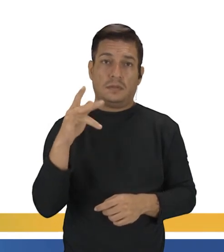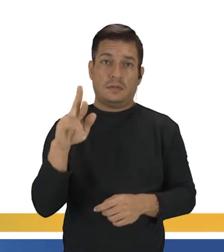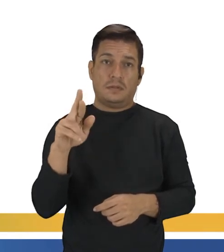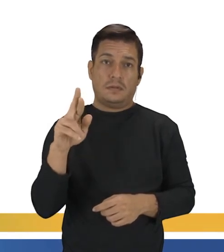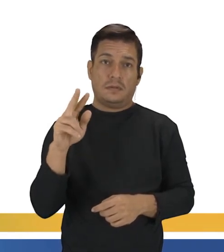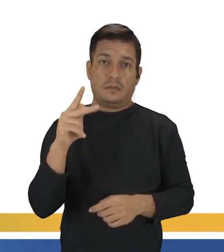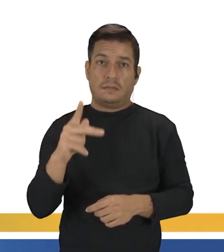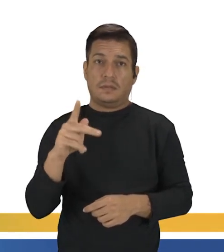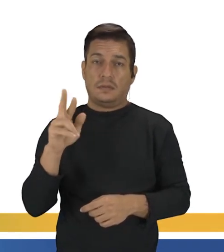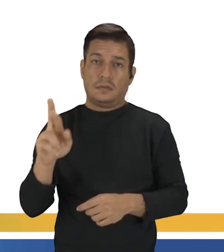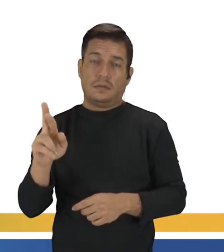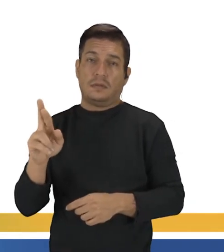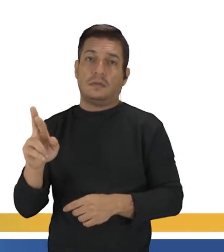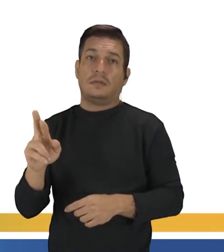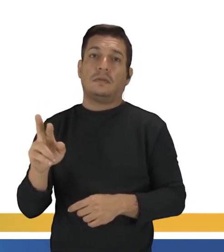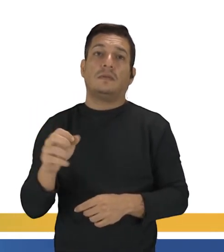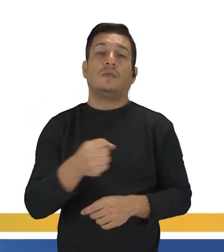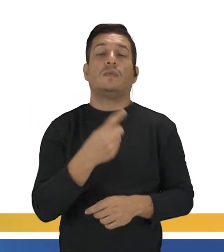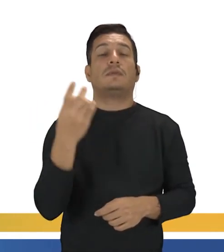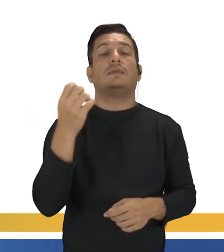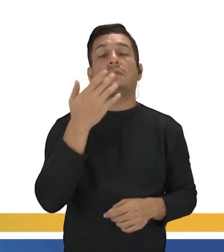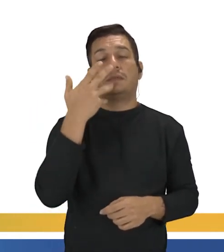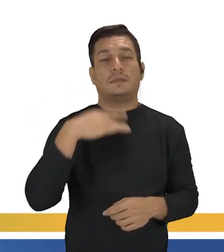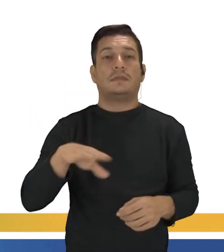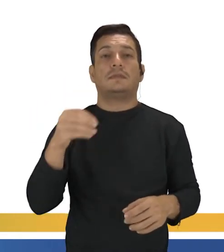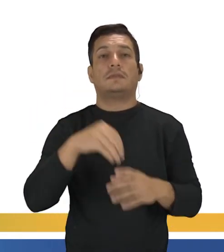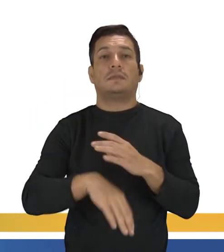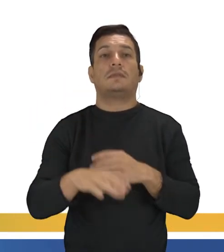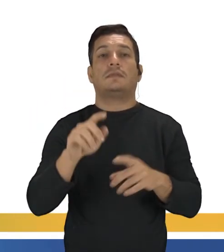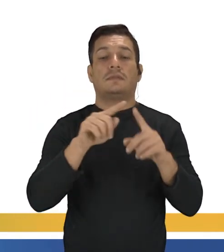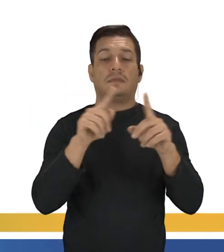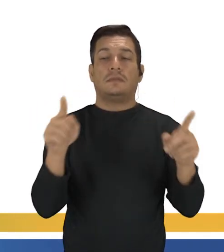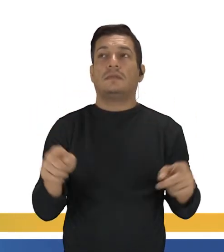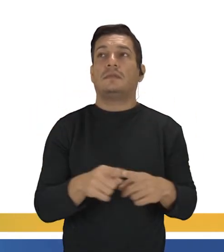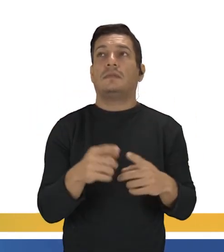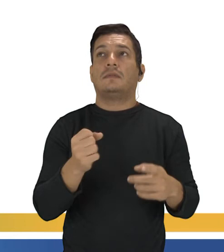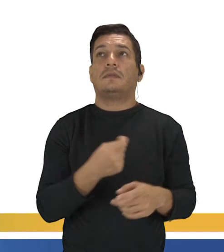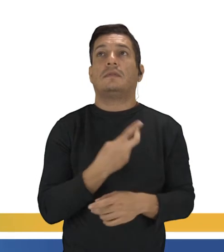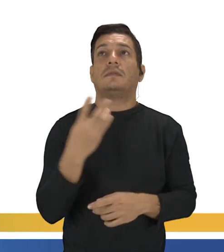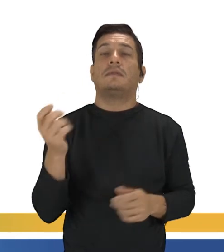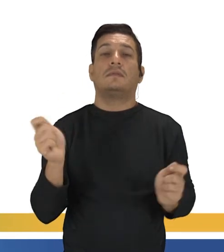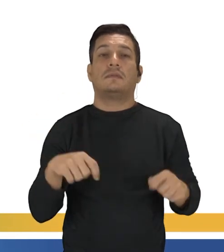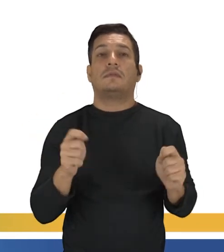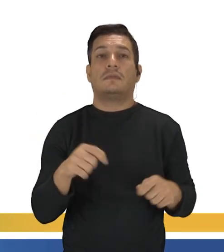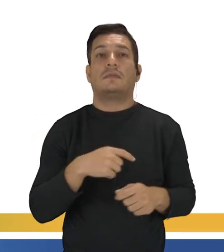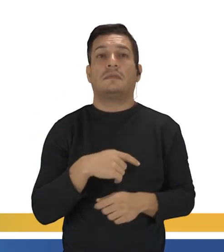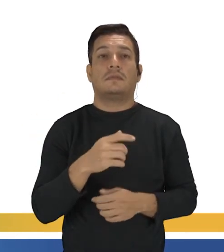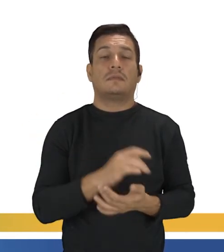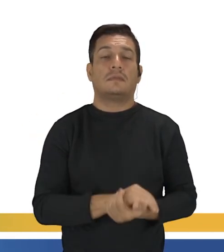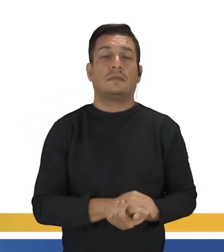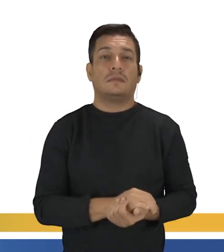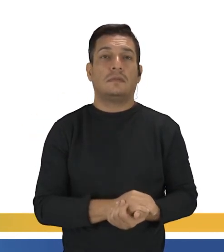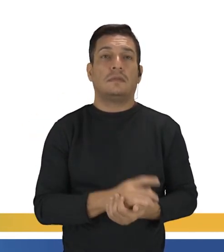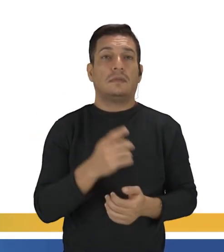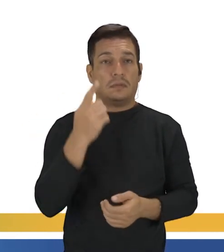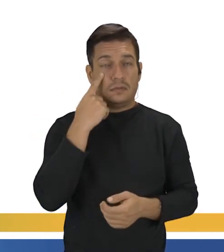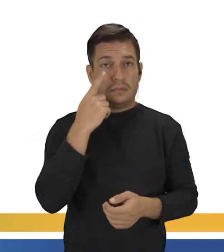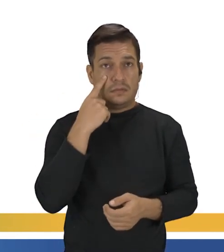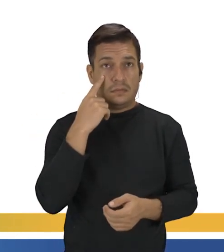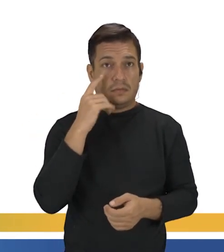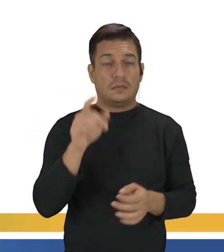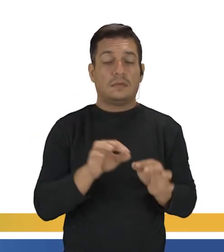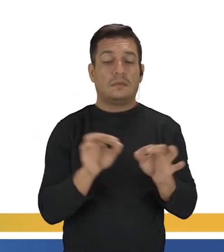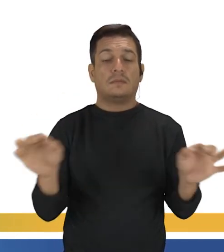eu pergunto até para você, quantas crianças cabem aqui dentro? Quantas crianças cabem aqui dentro? 2π ralho. Não esquece disso.